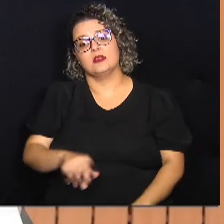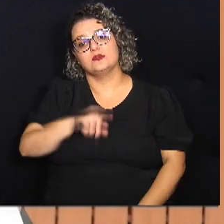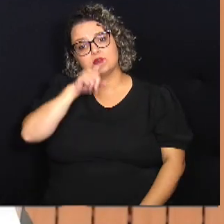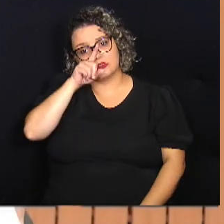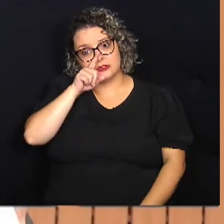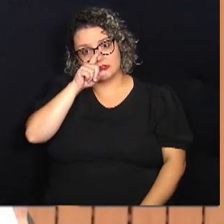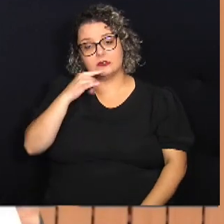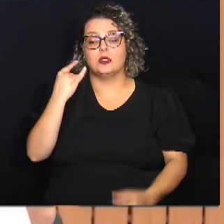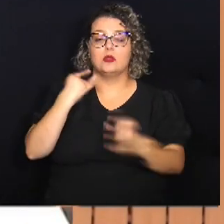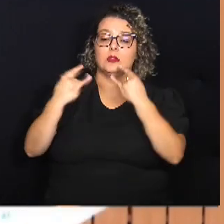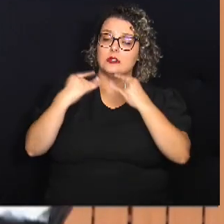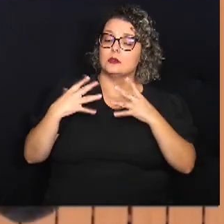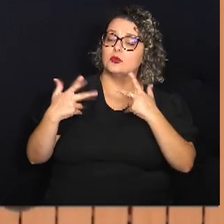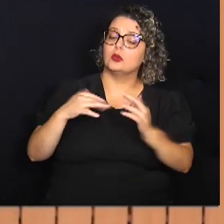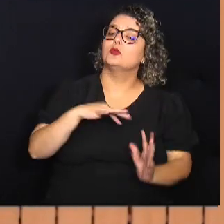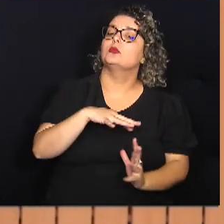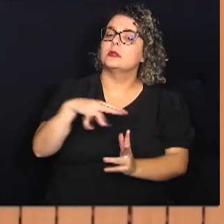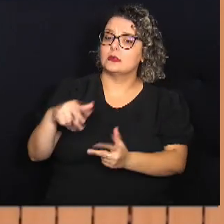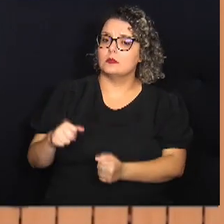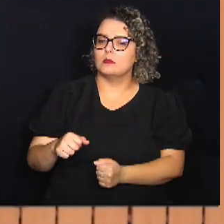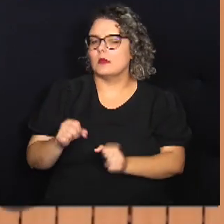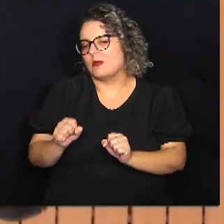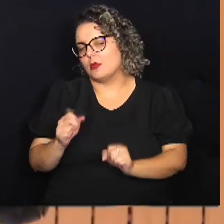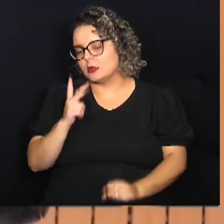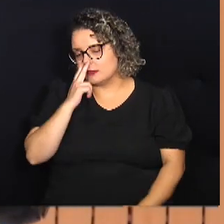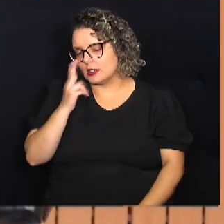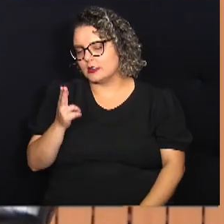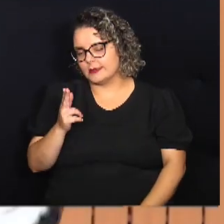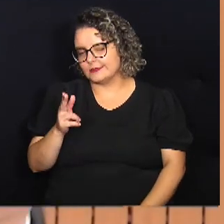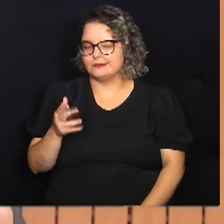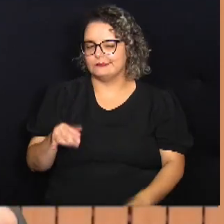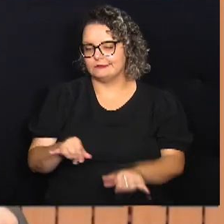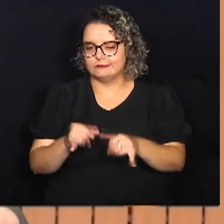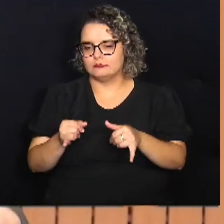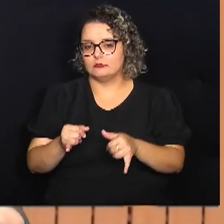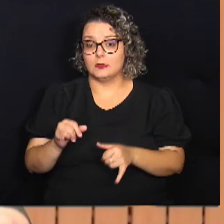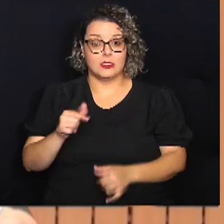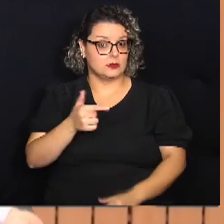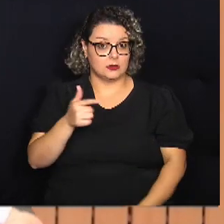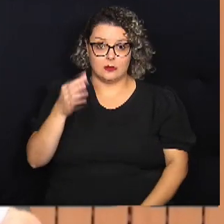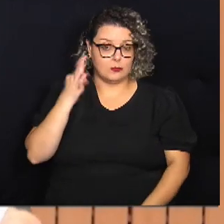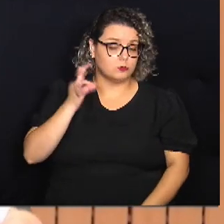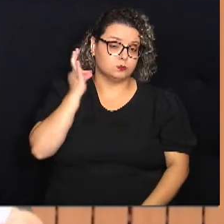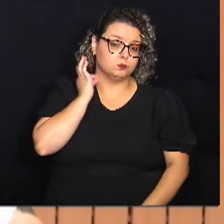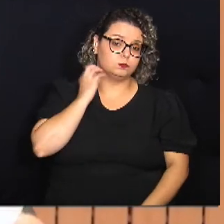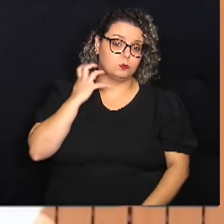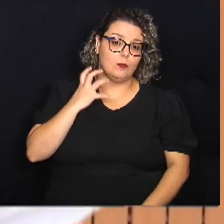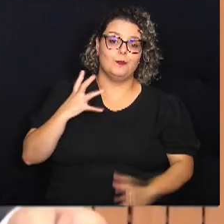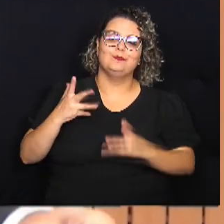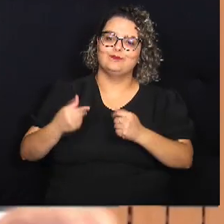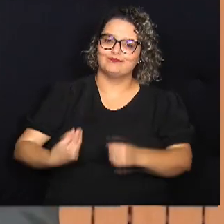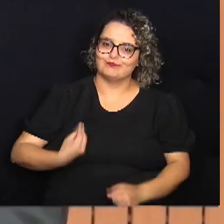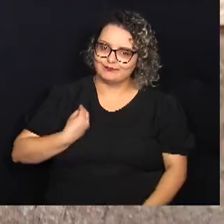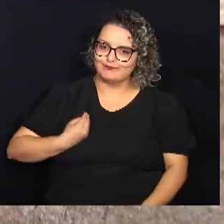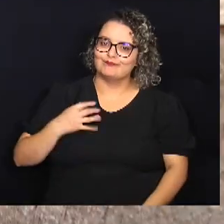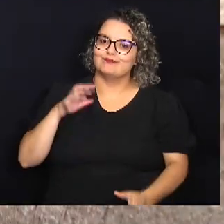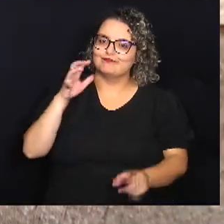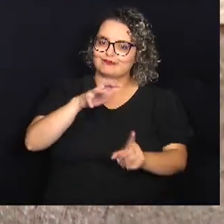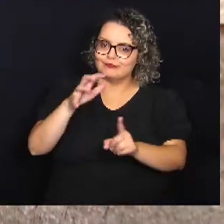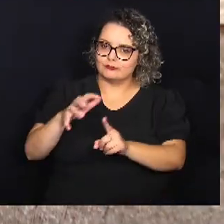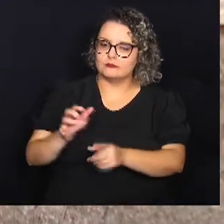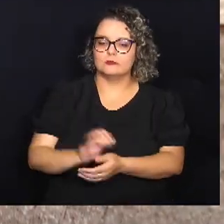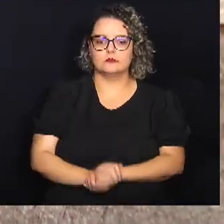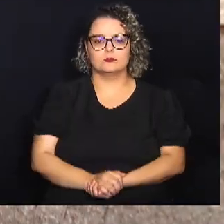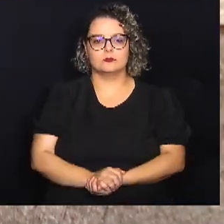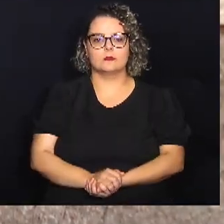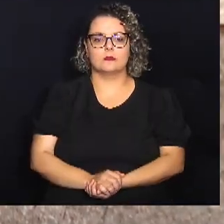interessa a todo o planeta, pode parecer um exagero, mas o fato é que sem abelhas toda a vida é impactada. Apesar